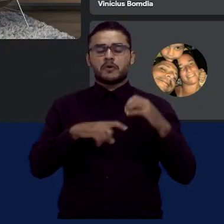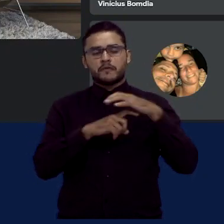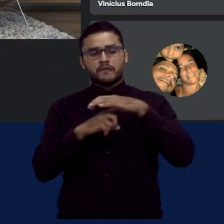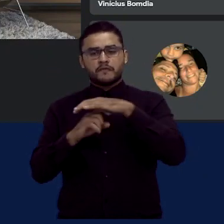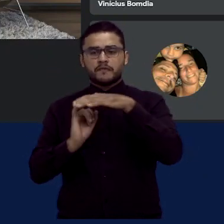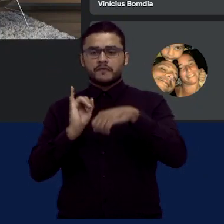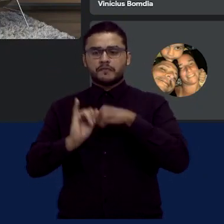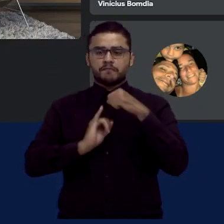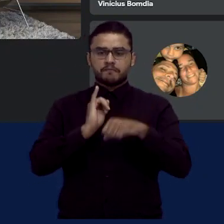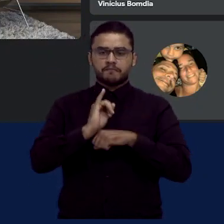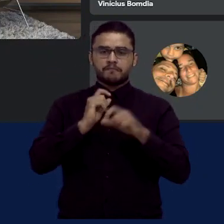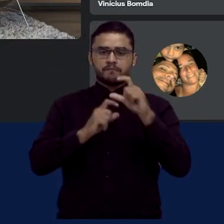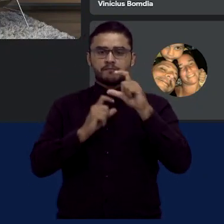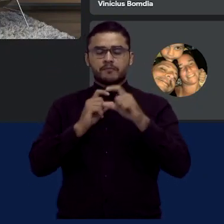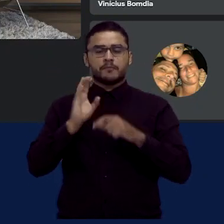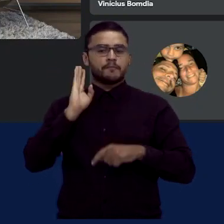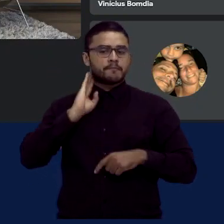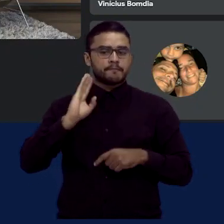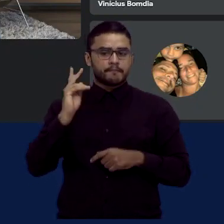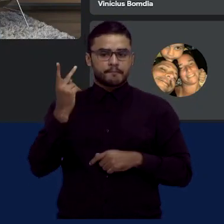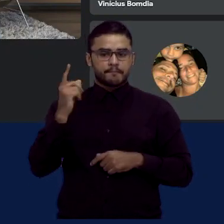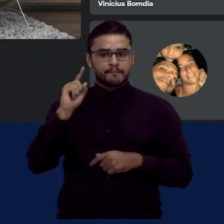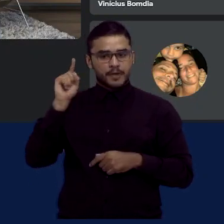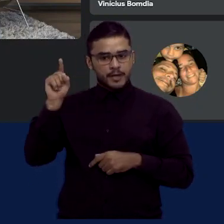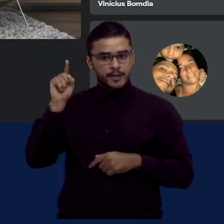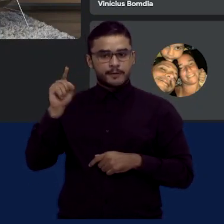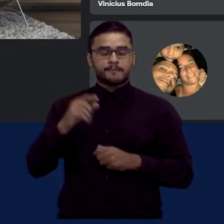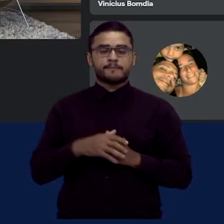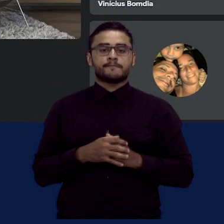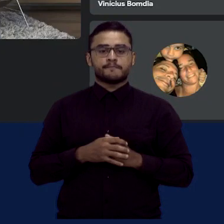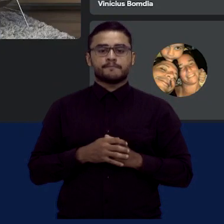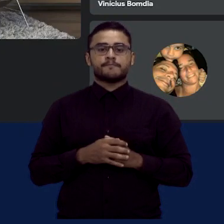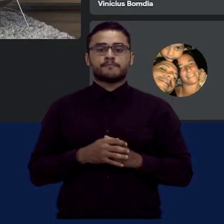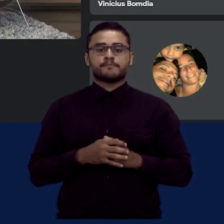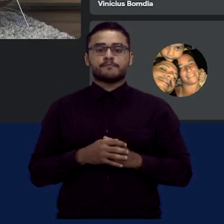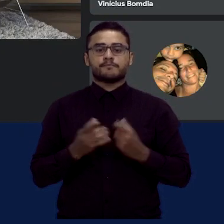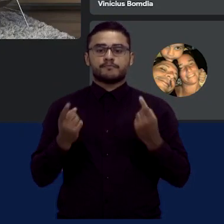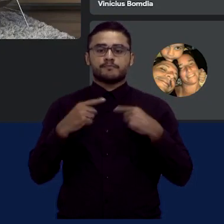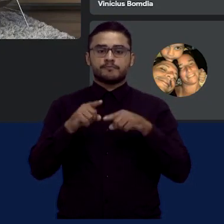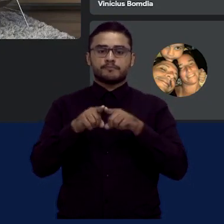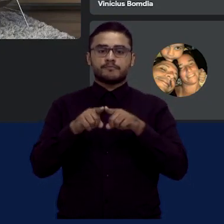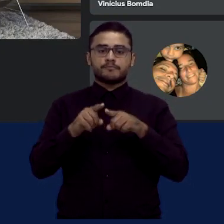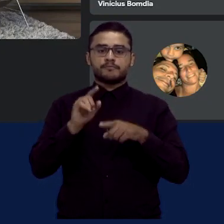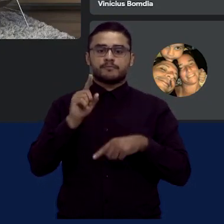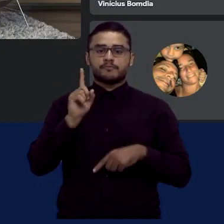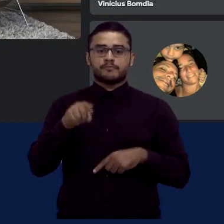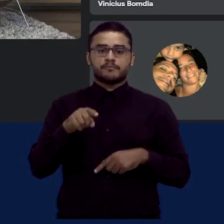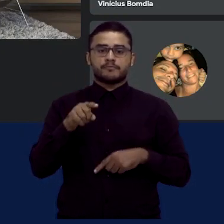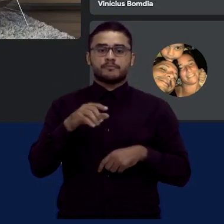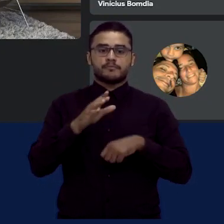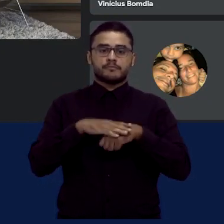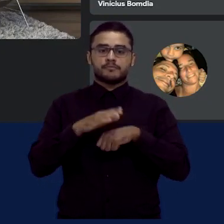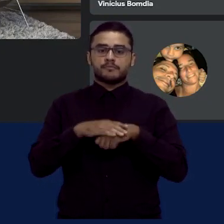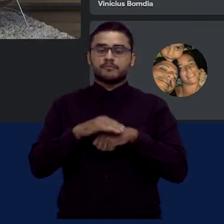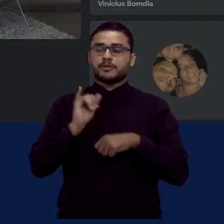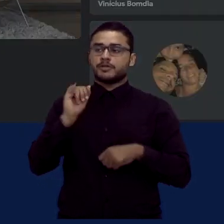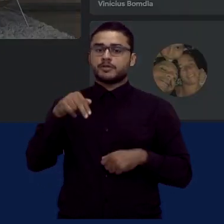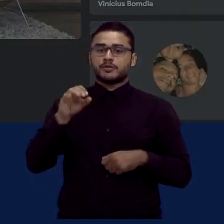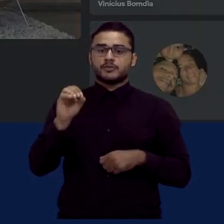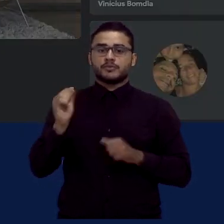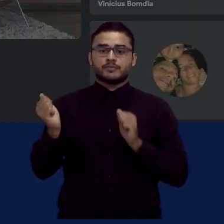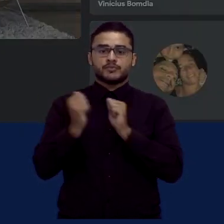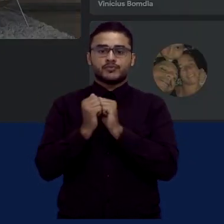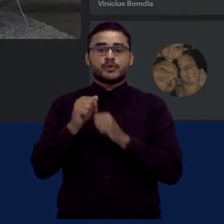que acontece em Belo Horizonte. Já trabalhei junto ao Mino, que é o criador do Capitão Rapadura, inclusive